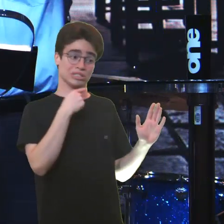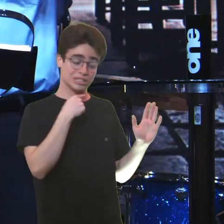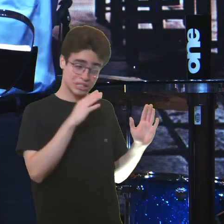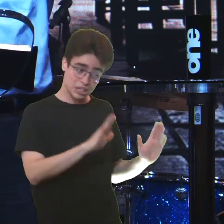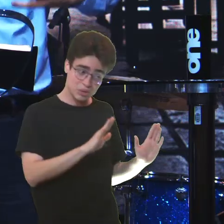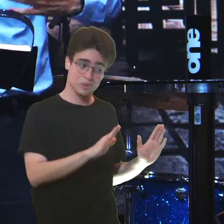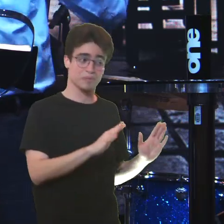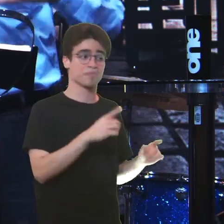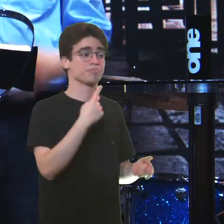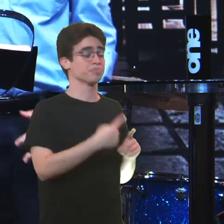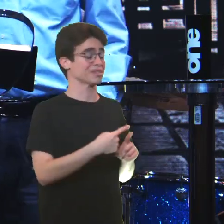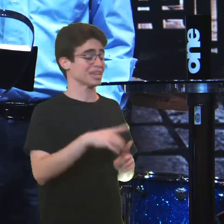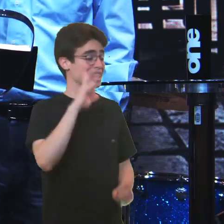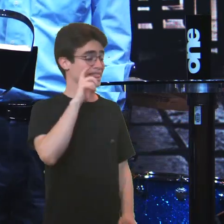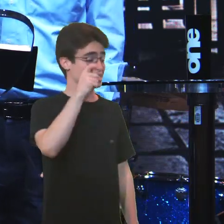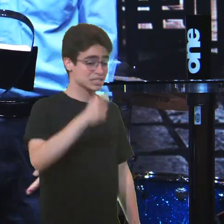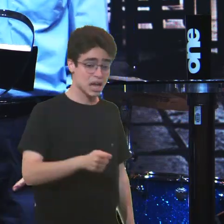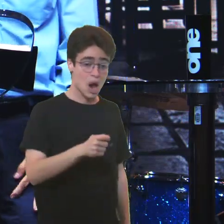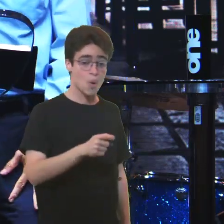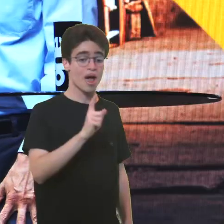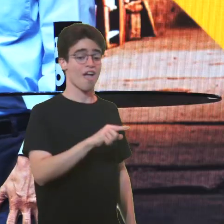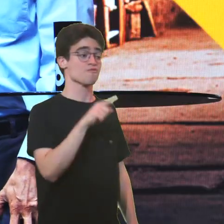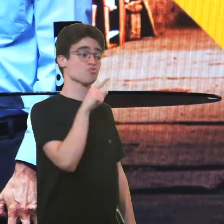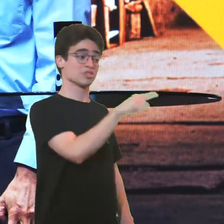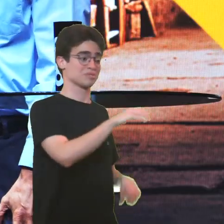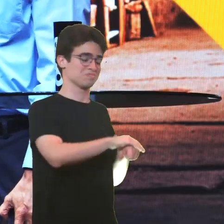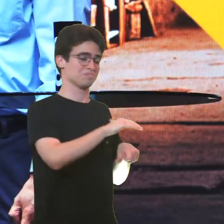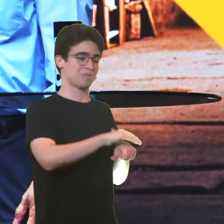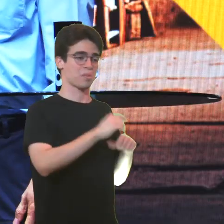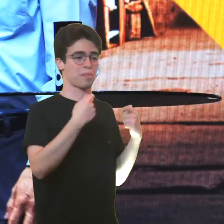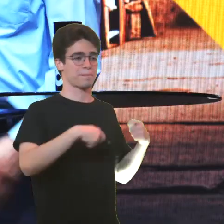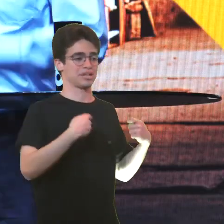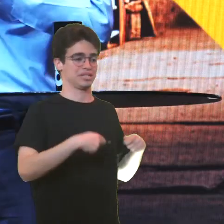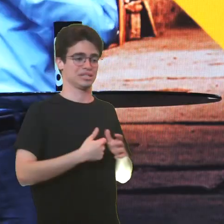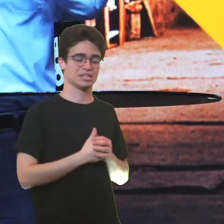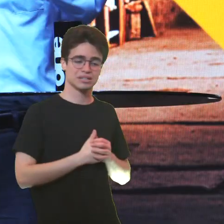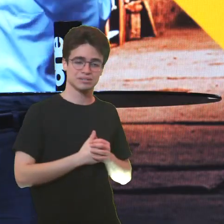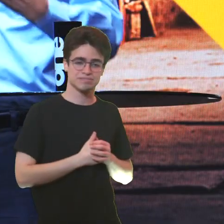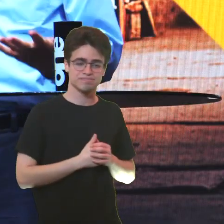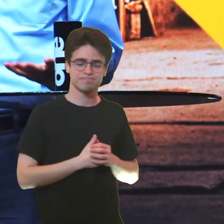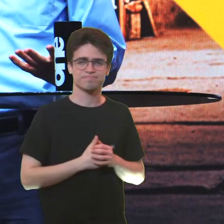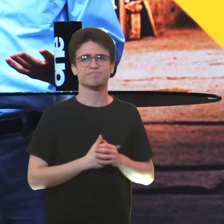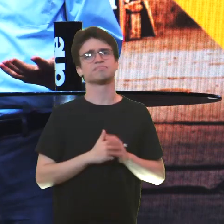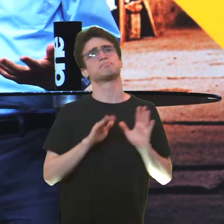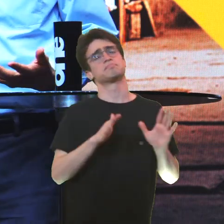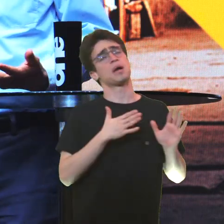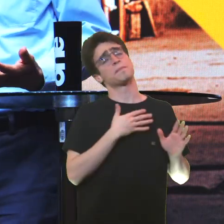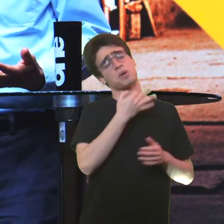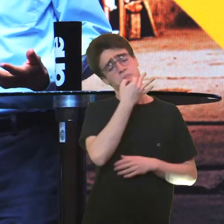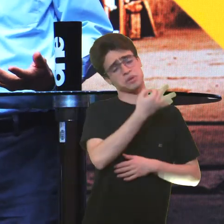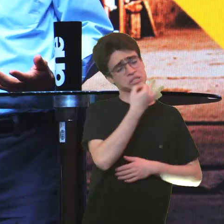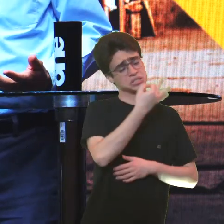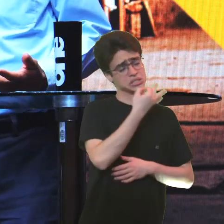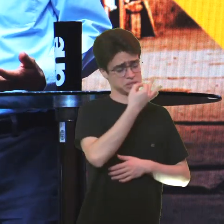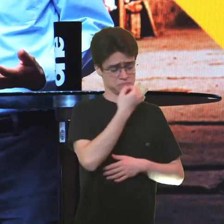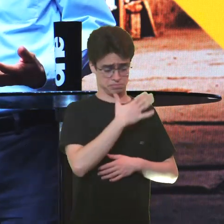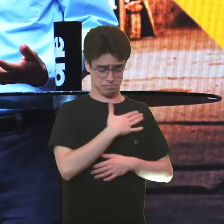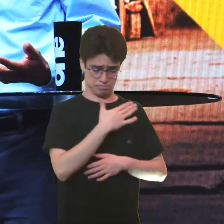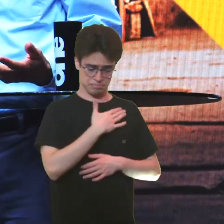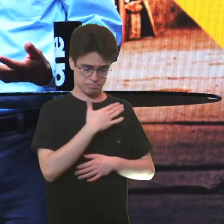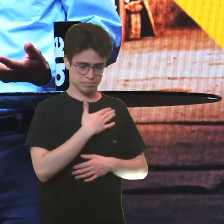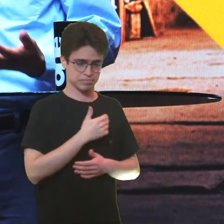es una decisión que usted debe tomar. Essa é uma decisão que você deve tomar. Pero le voy a dar mi opinión. Mas eu vou lhe dar a minha